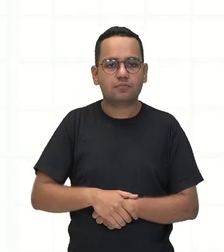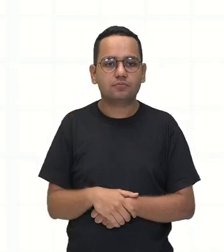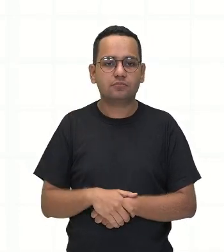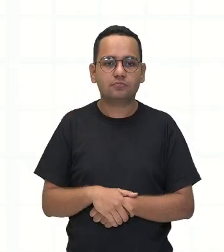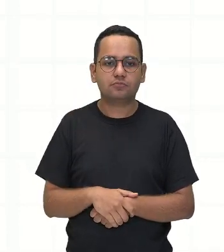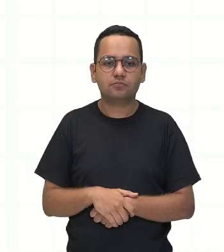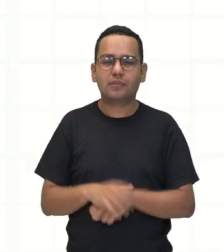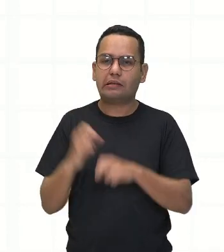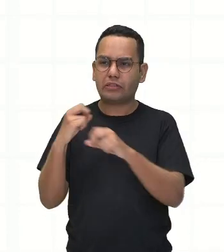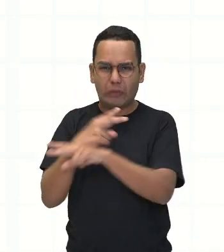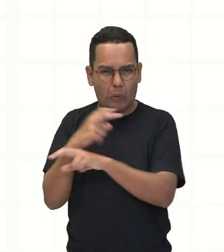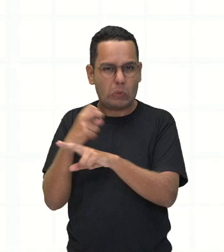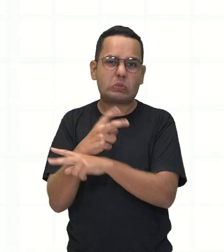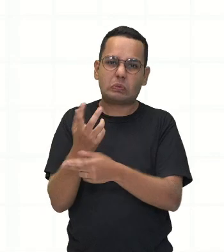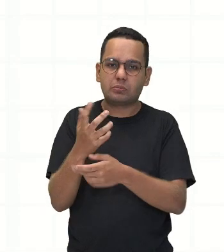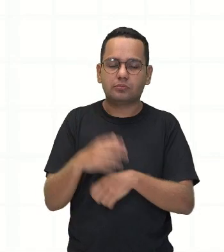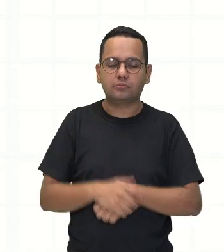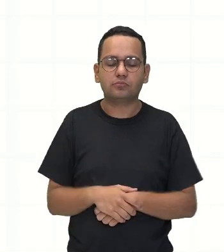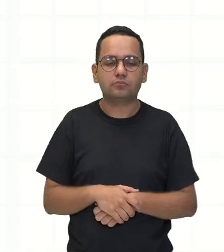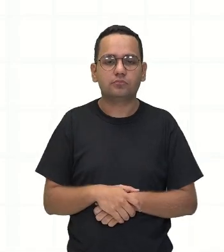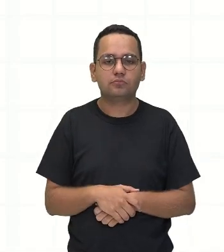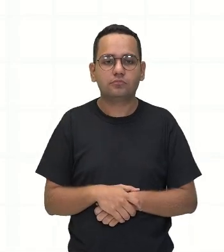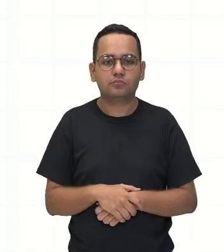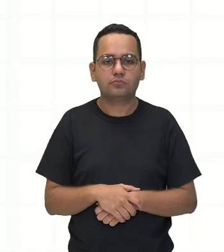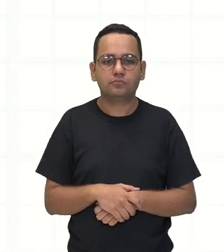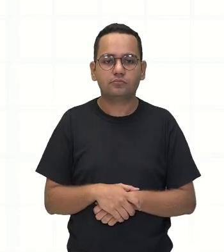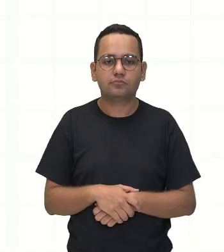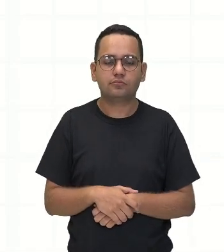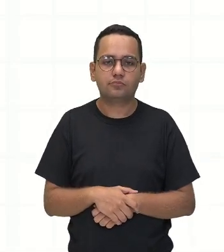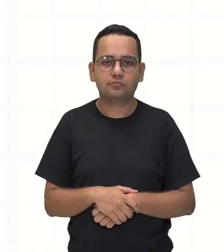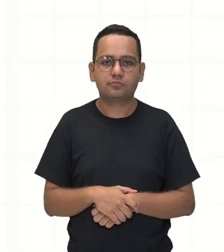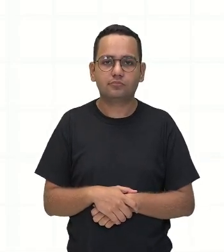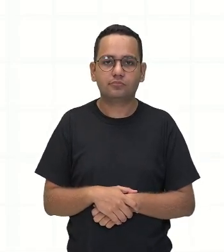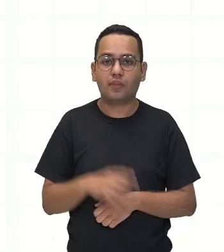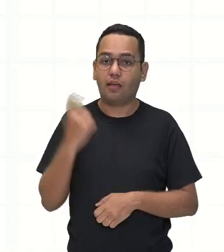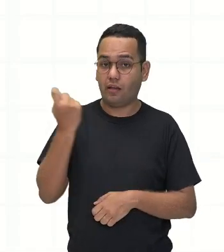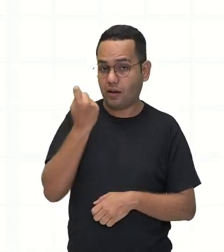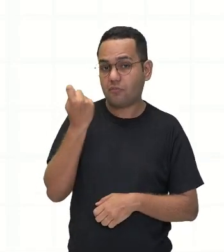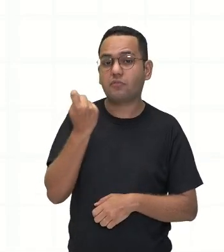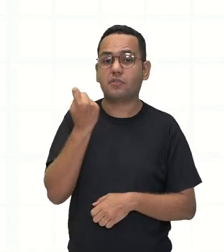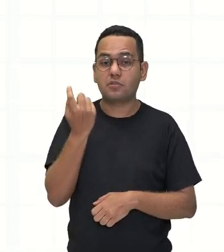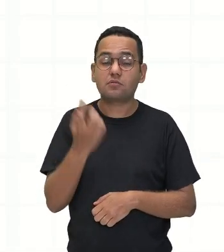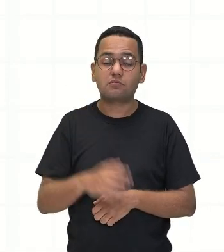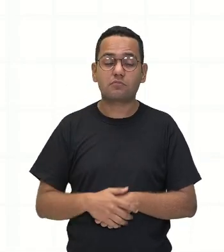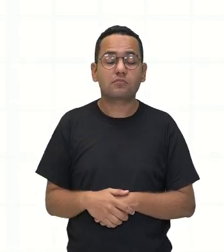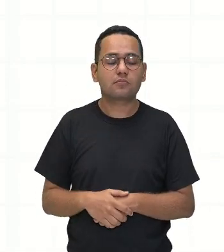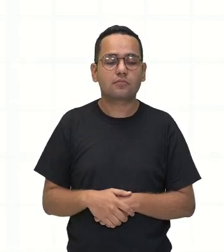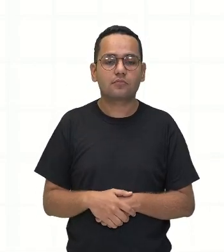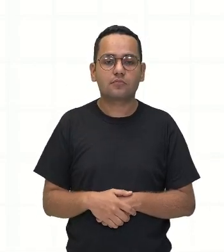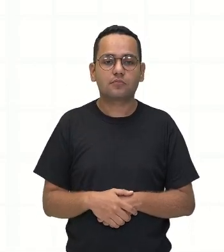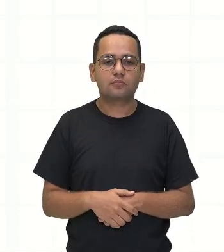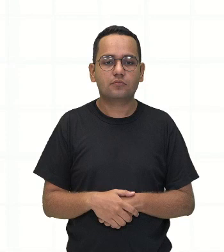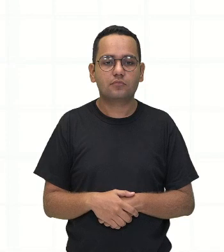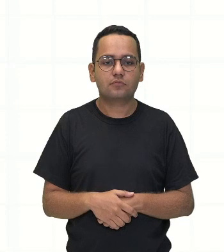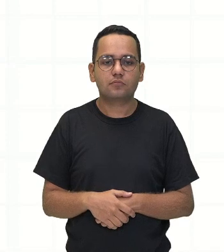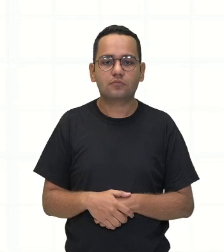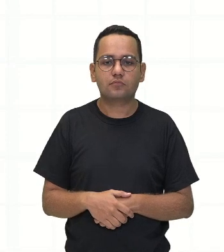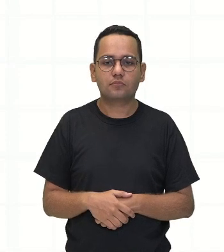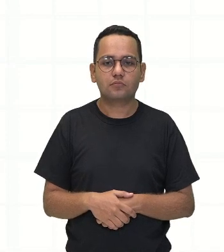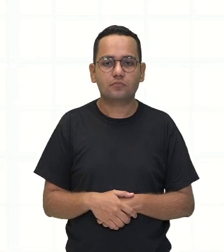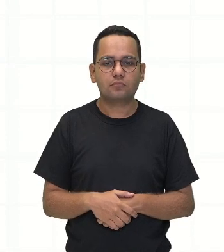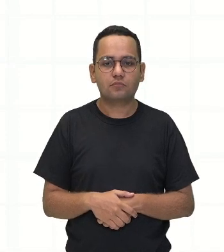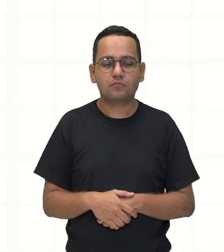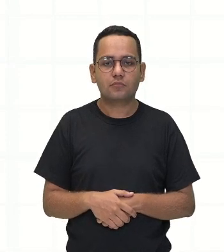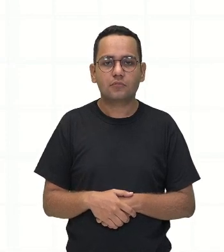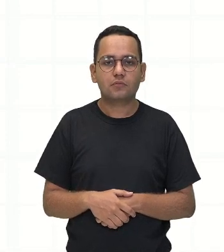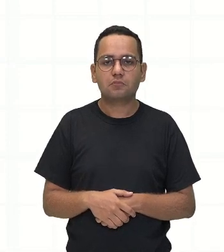e muito tóxico, ou seja, faz mal para a saúde, tá? Então, nós temos ali que ele é produzido